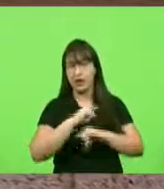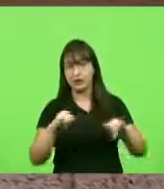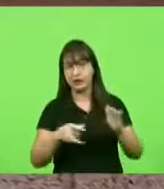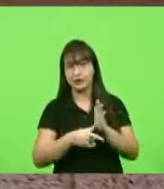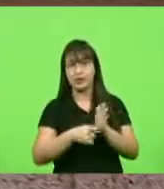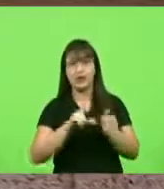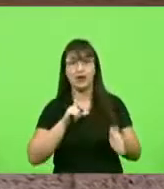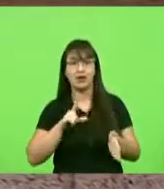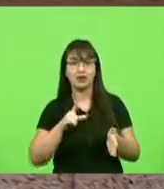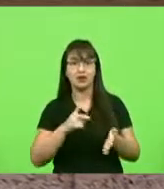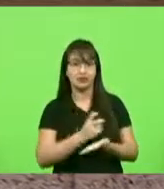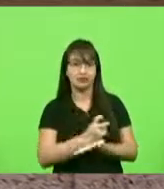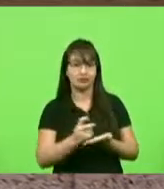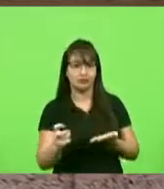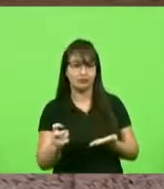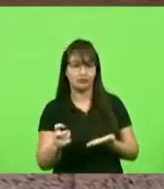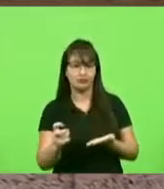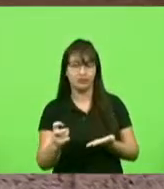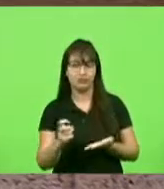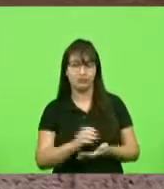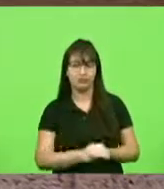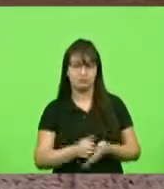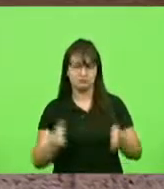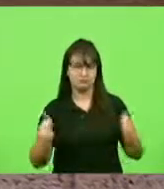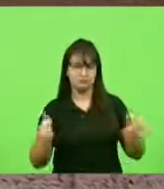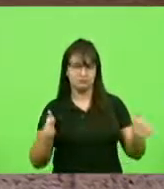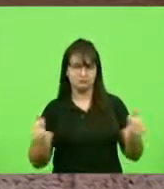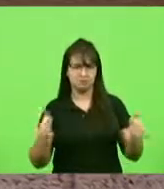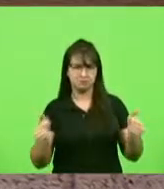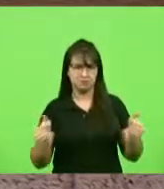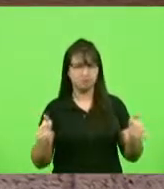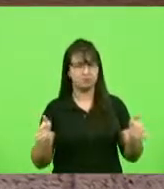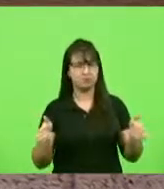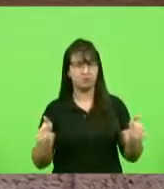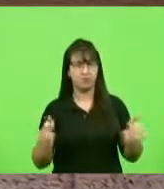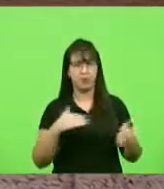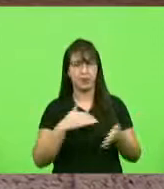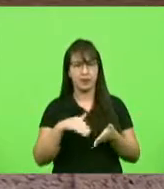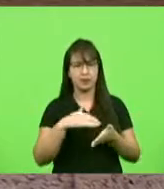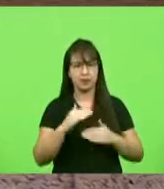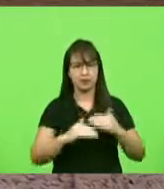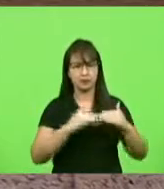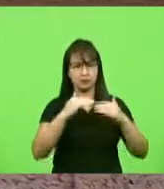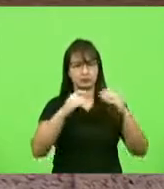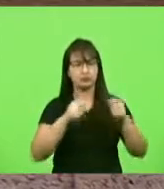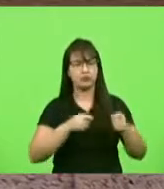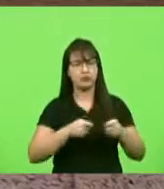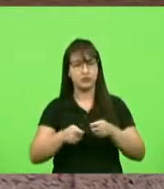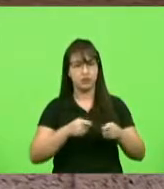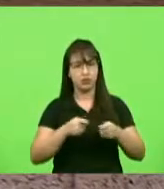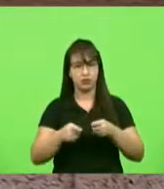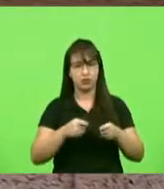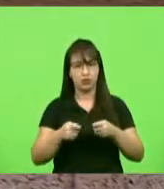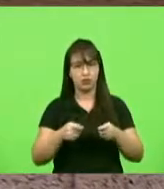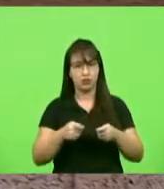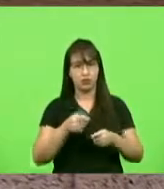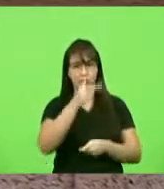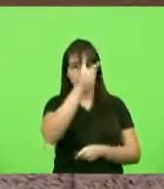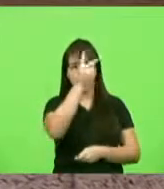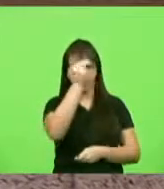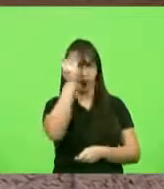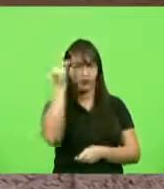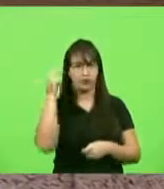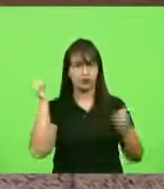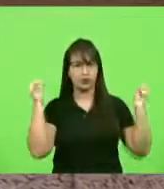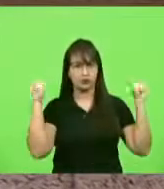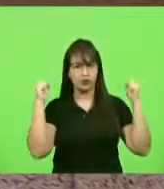impeachment. Nesse meio tempo, inclusive o secretário de Desenvolvimento Econômico, o ex-prefeito de Chapecó, Luciano Bulingon, já